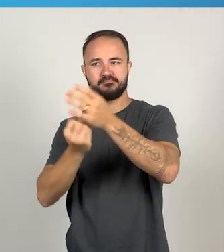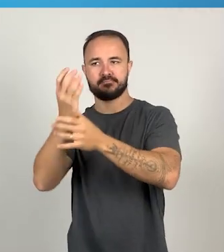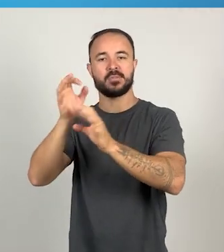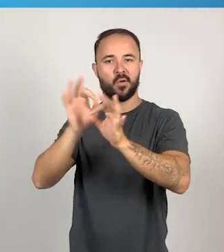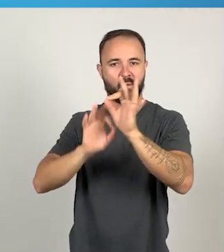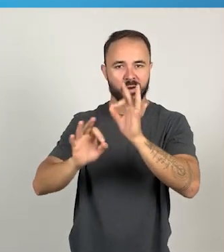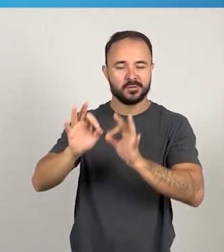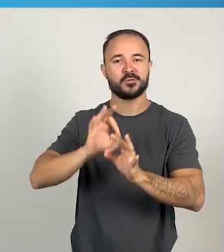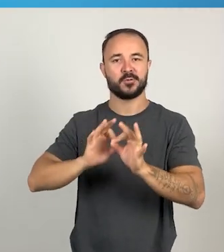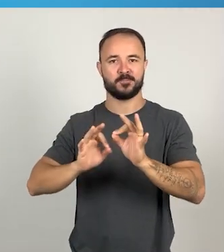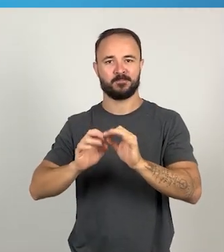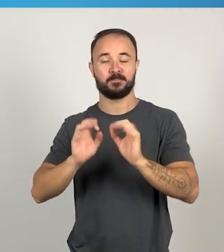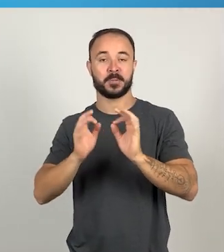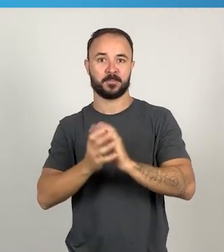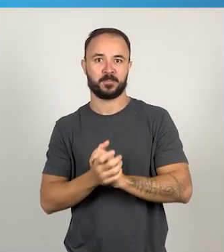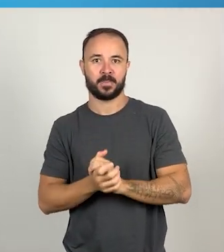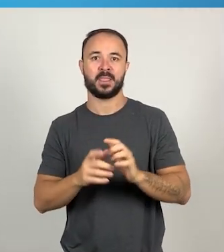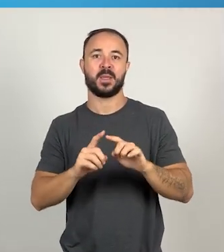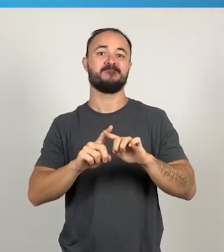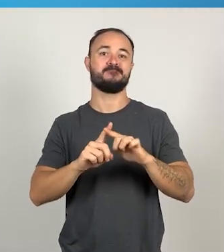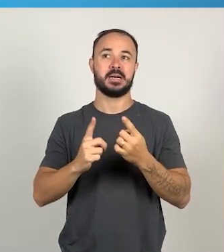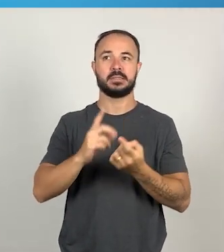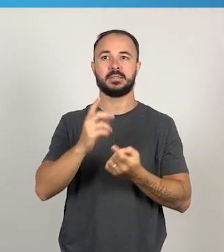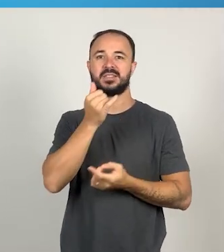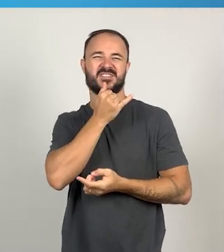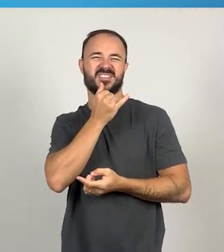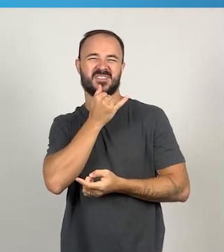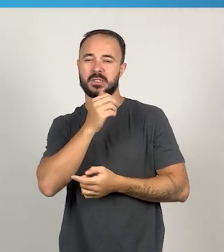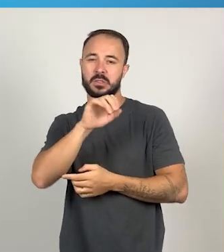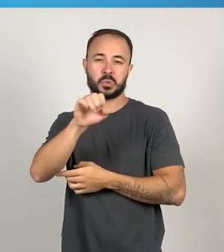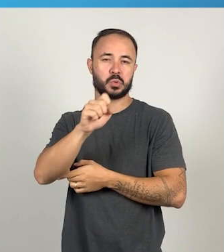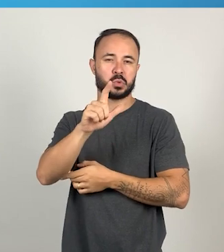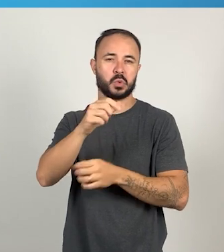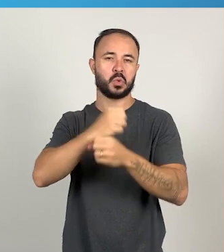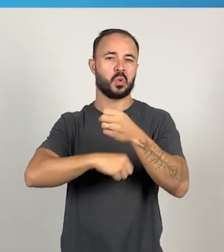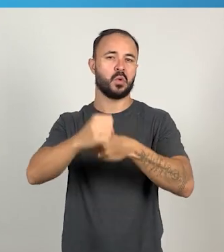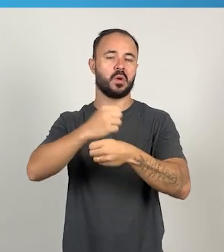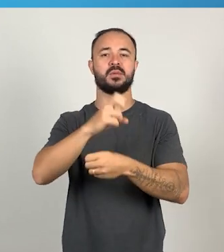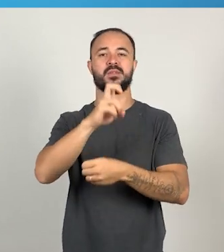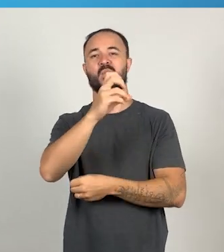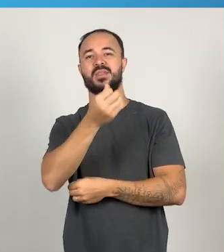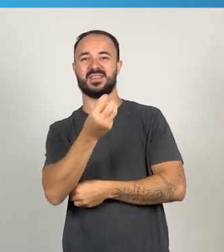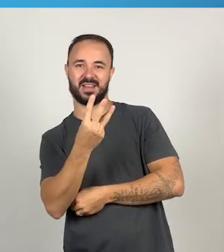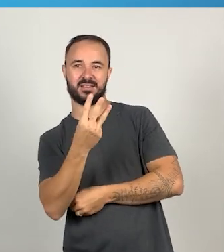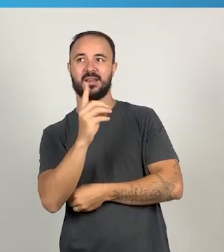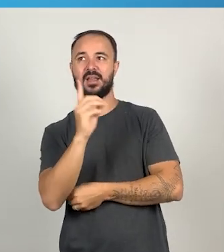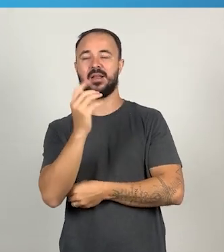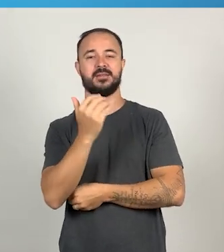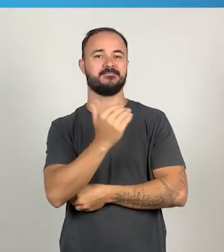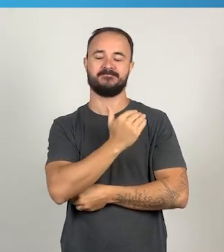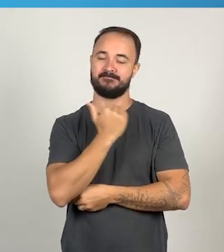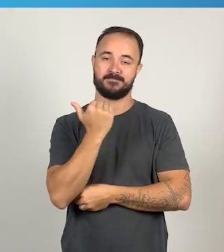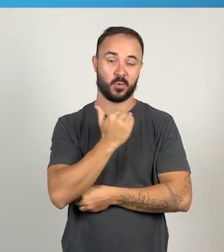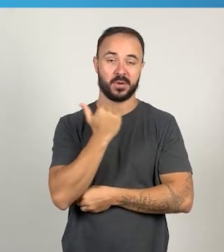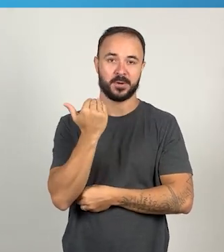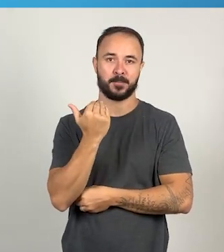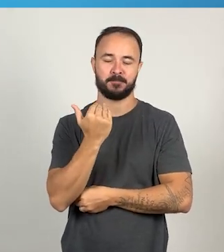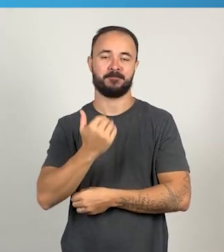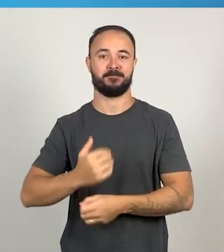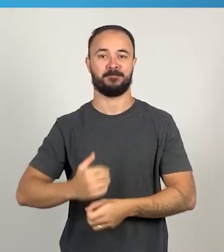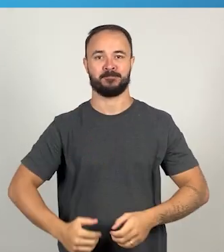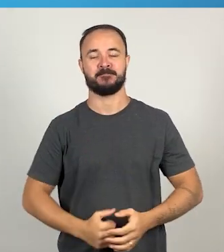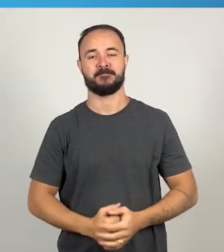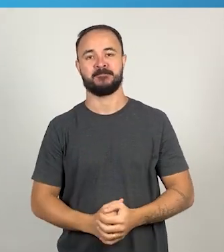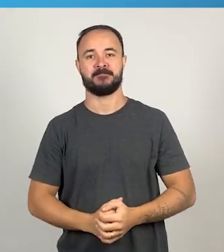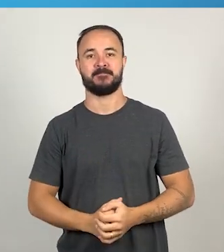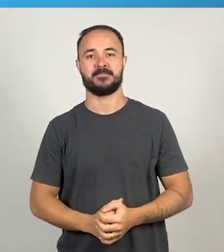chegou a inaugurar. Infelizmente, em julho de 53, ele faleceu dias antes.